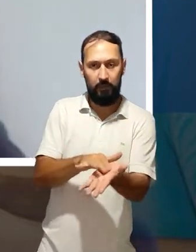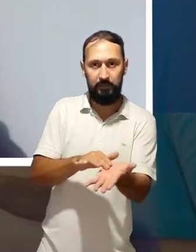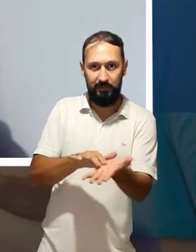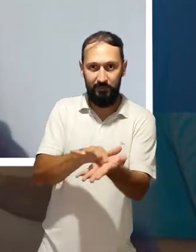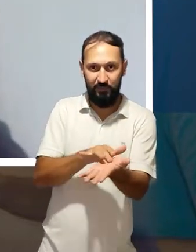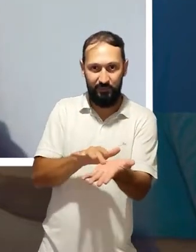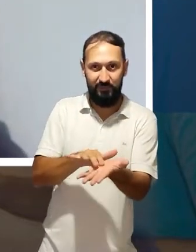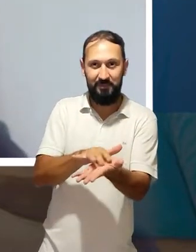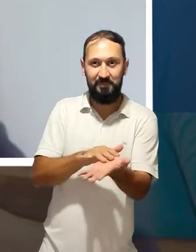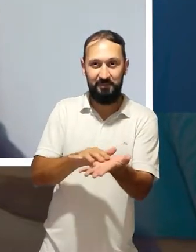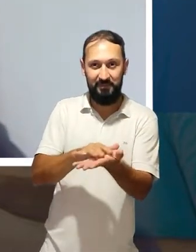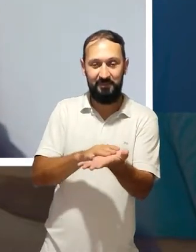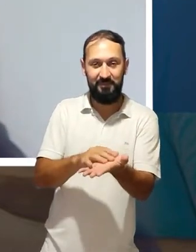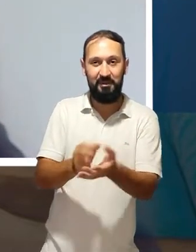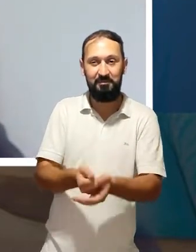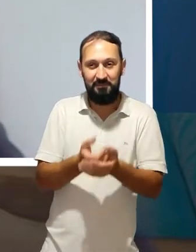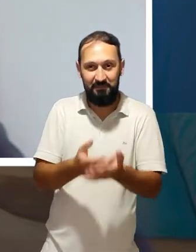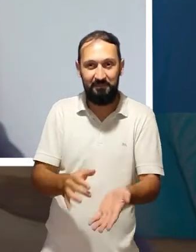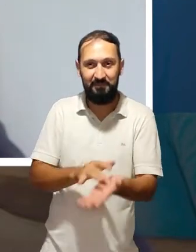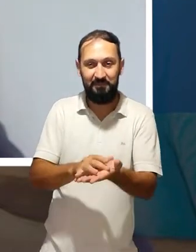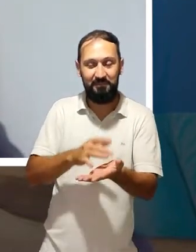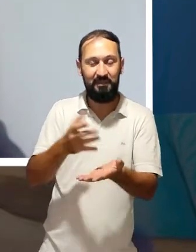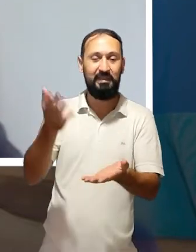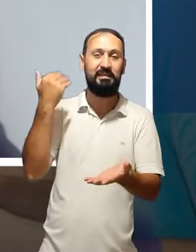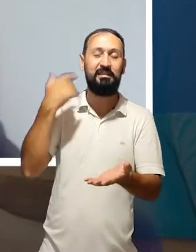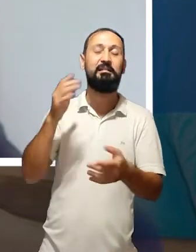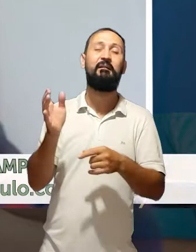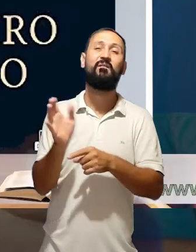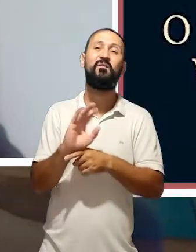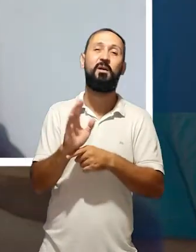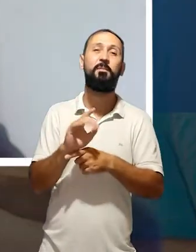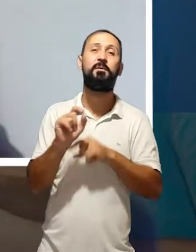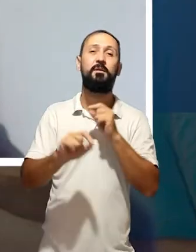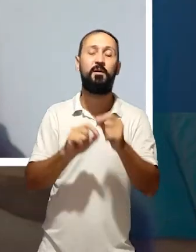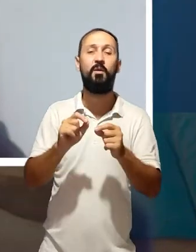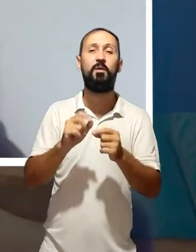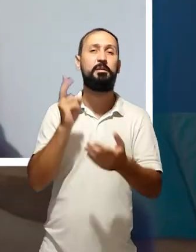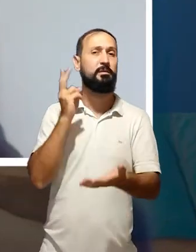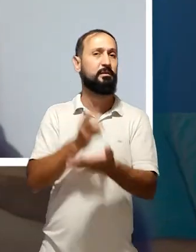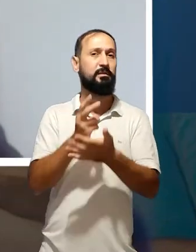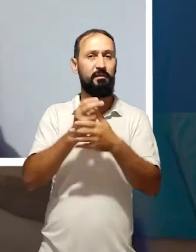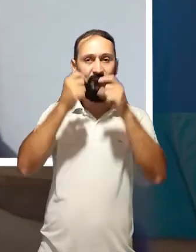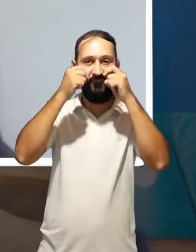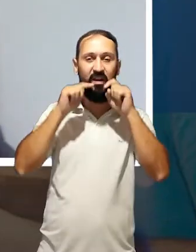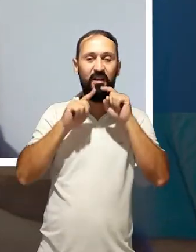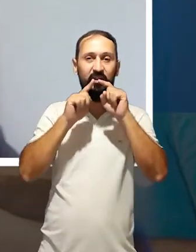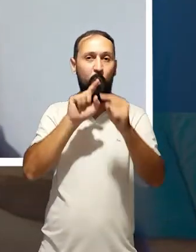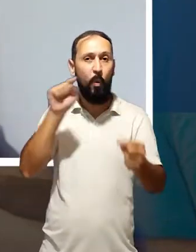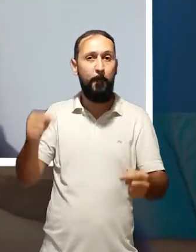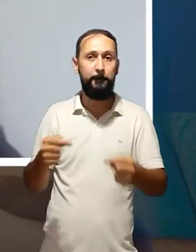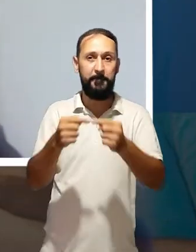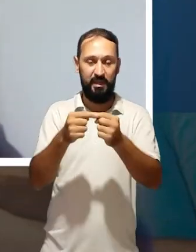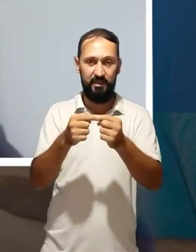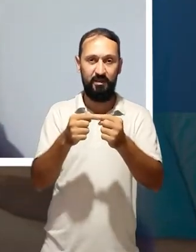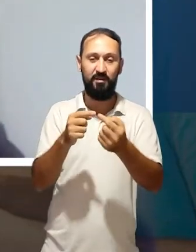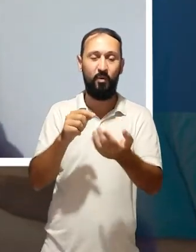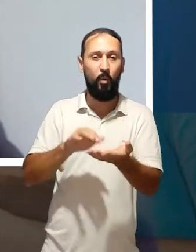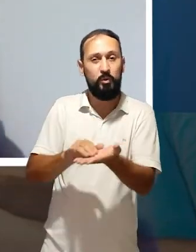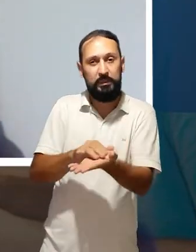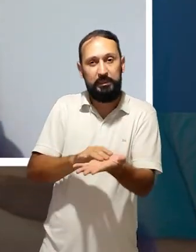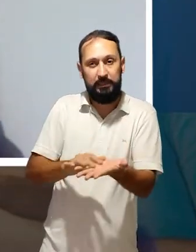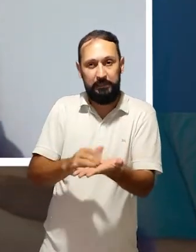ciganos. Se você observar a grande maioria dos filmes, pelo menos de antigamente, os clássicos, os vampiros sempre estão relacionados a